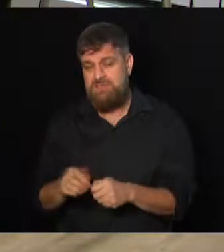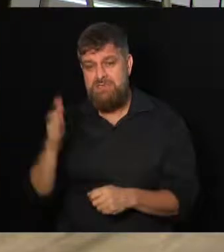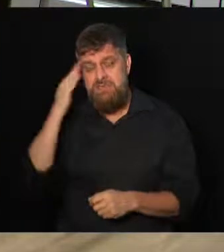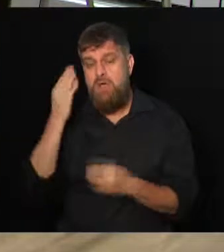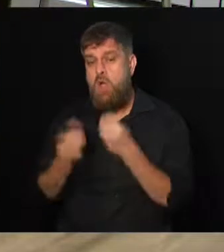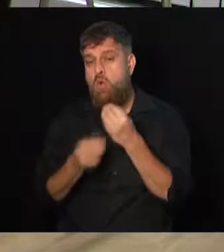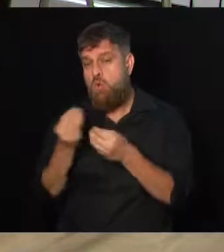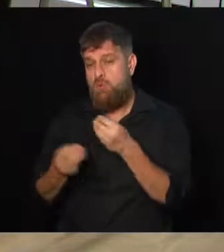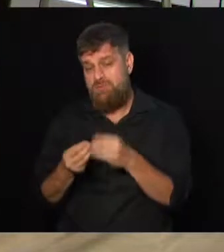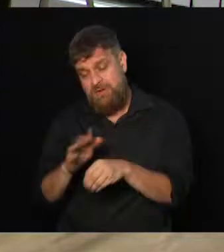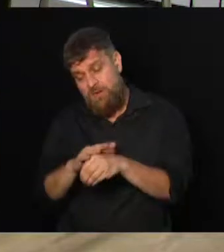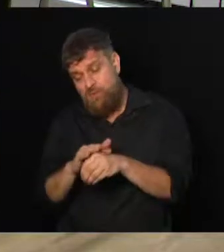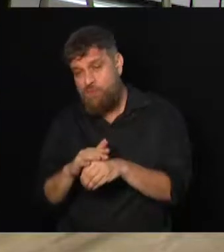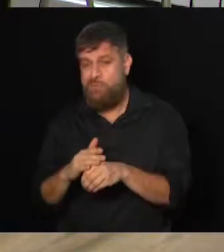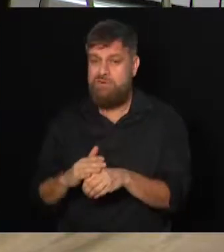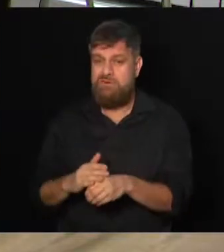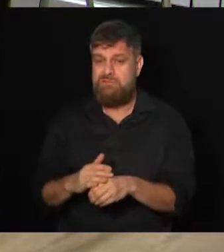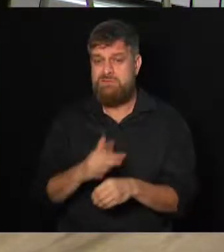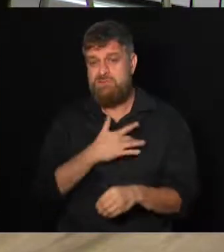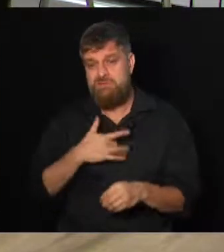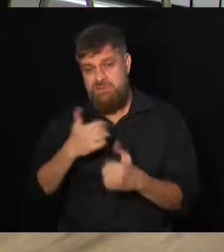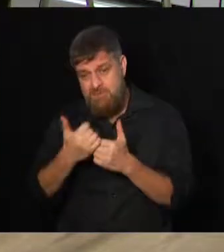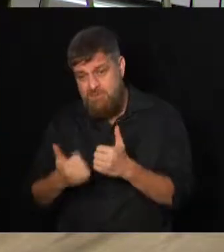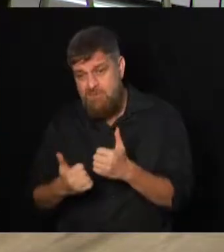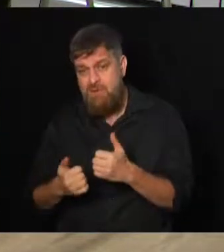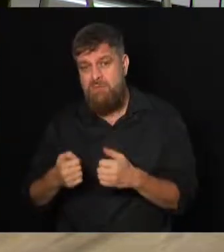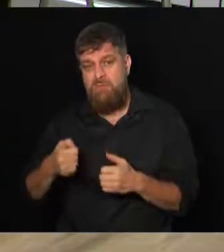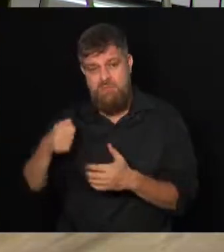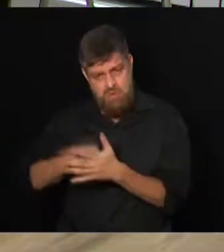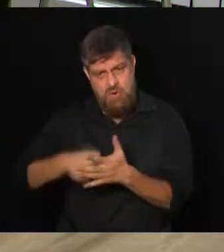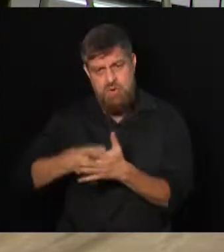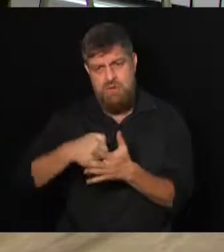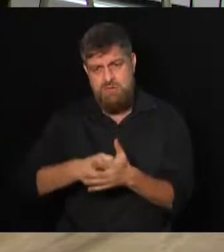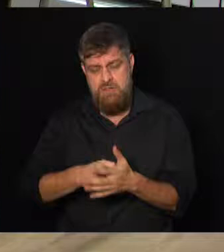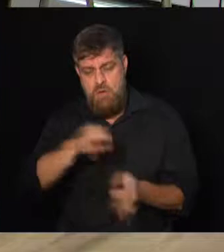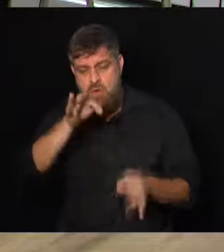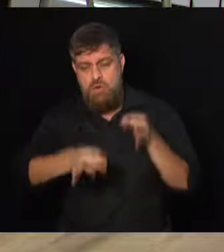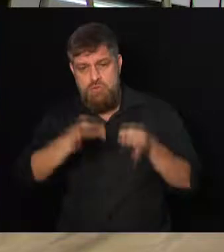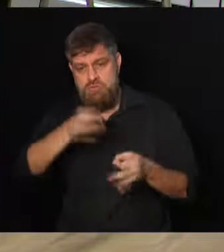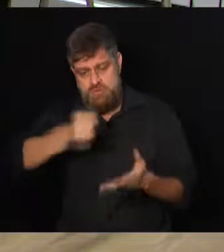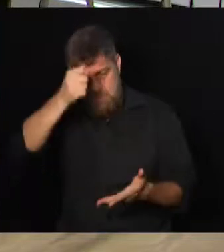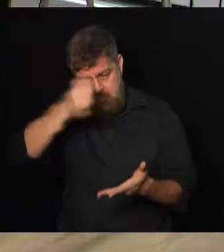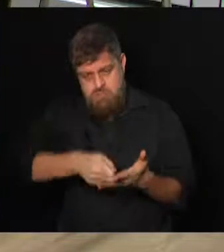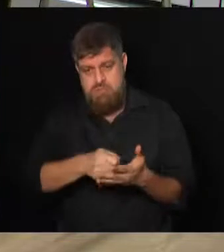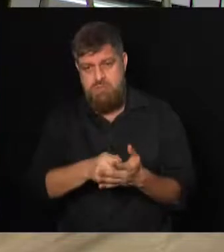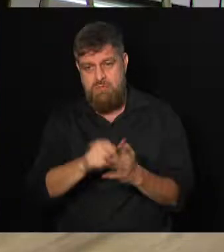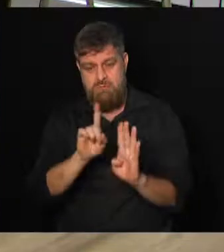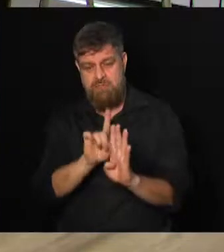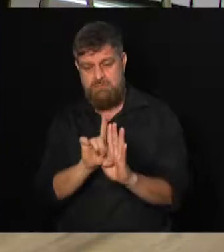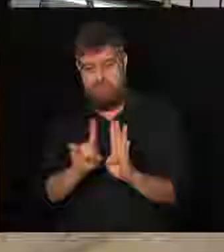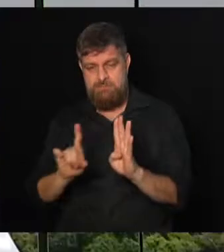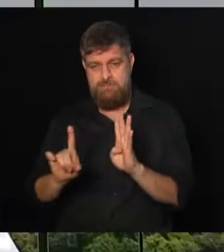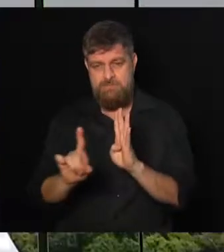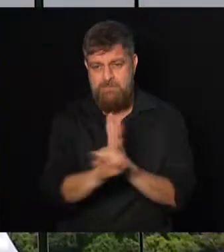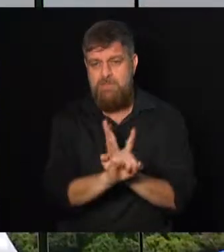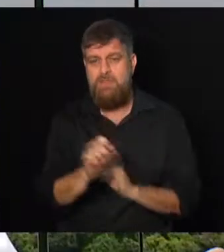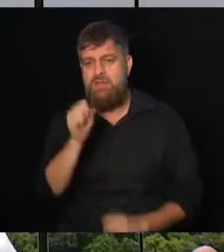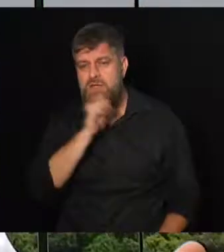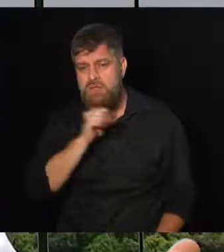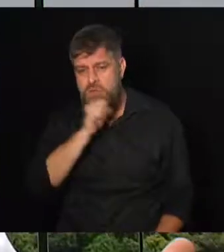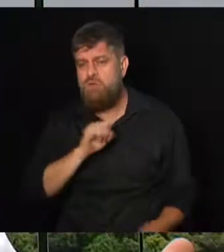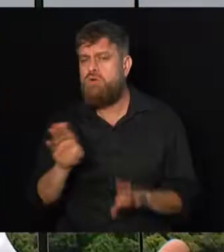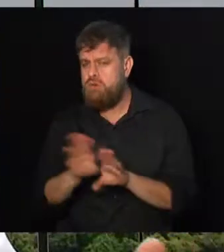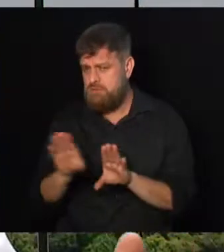né, você pode exigir no juízo o andamento prioritário, mas não só o paciente com câncer, o idoso também,